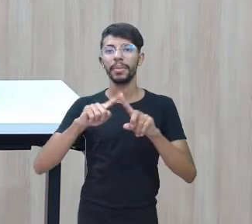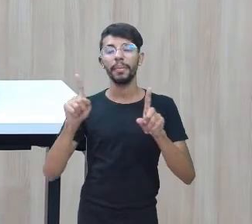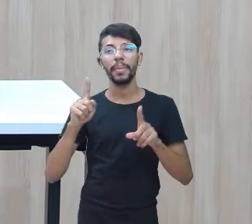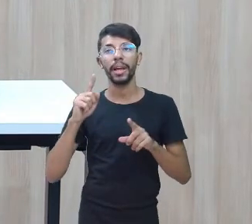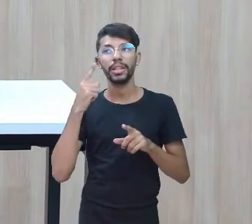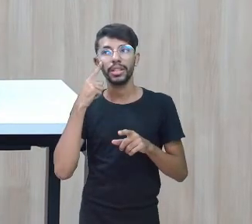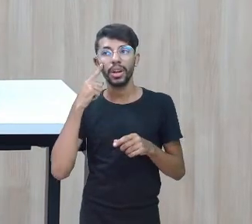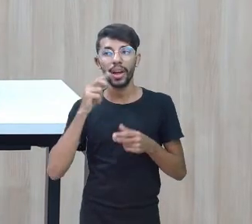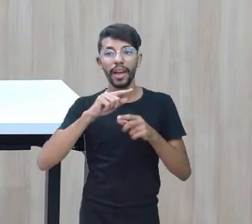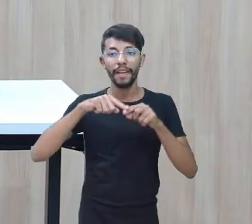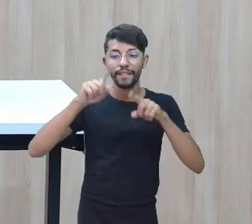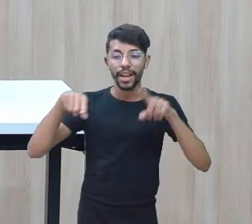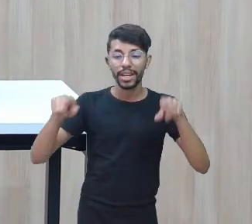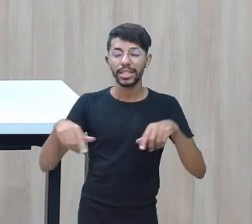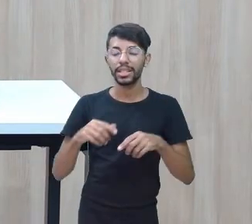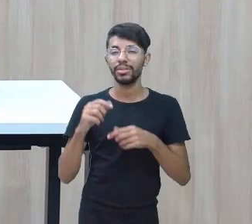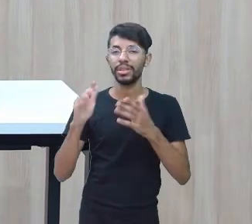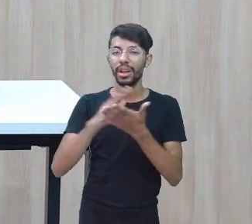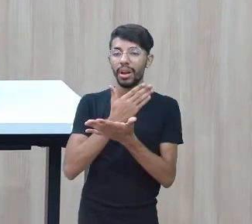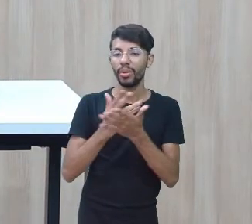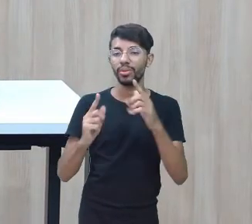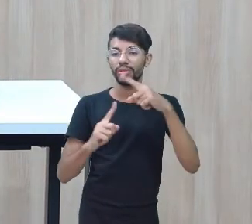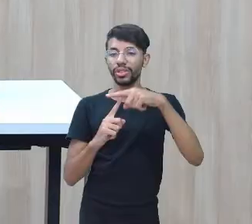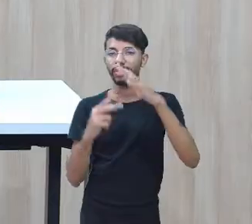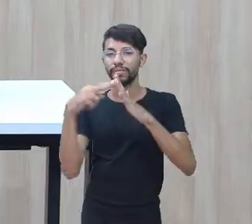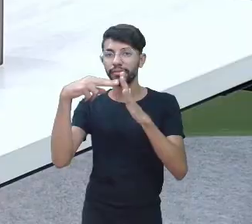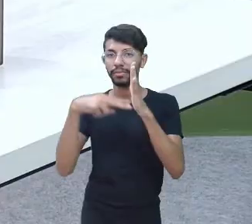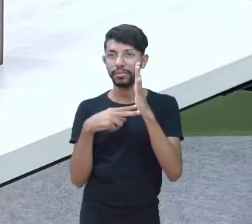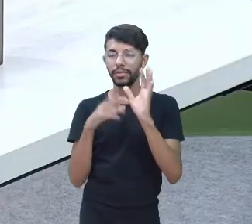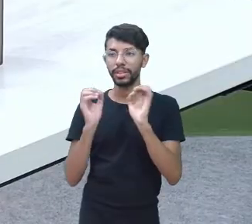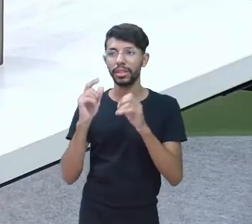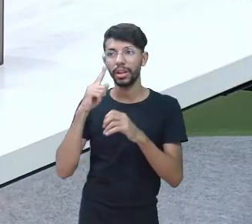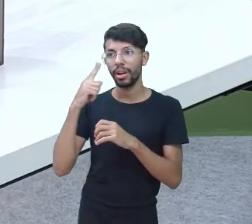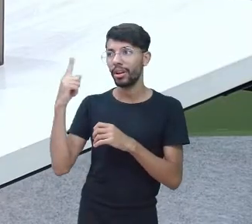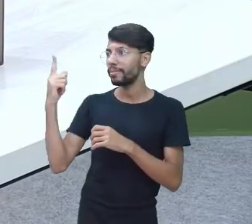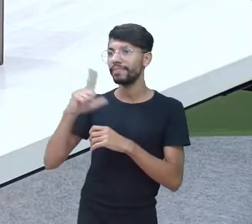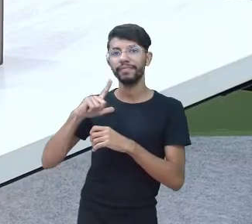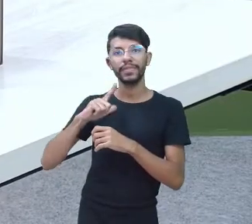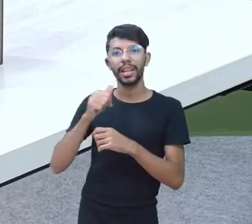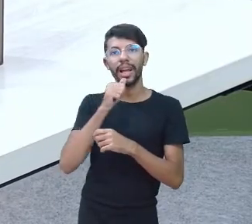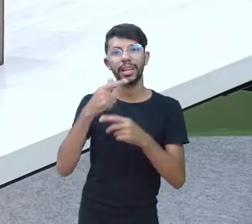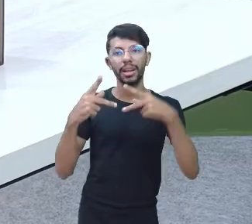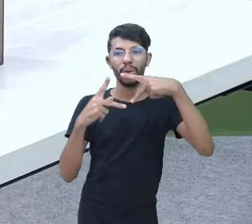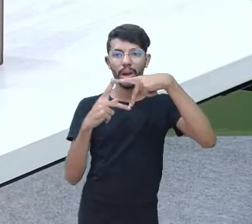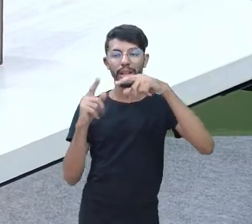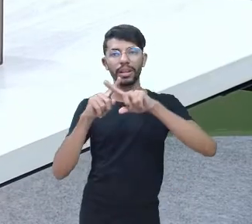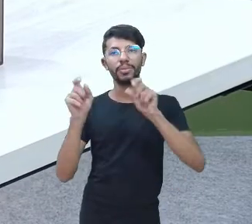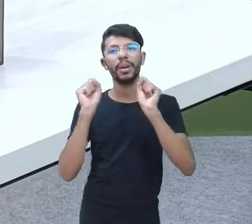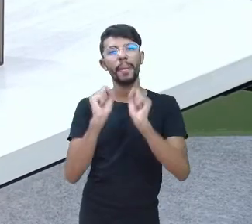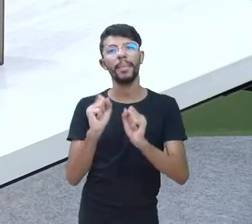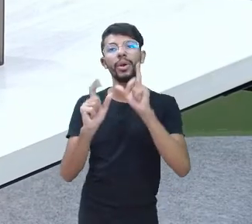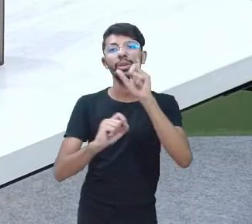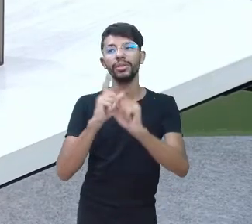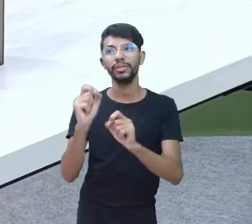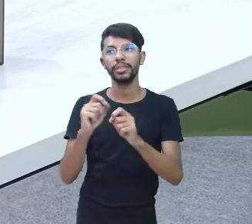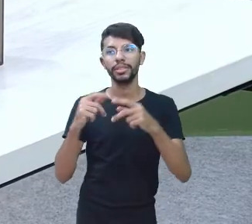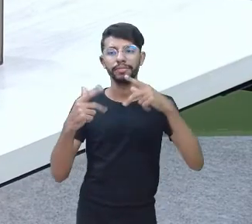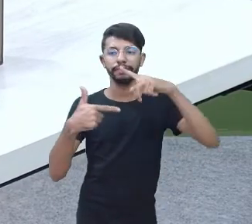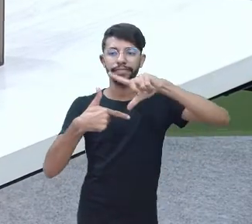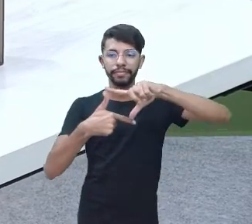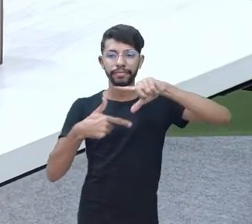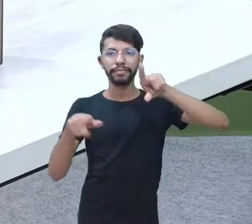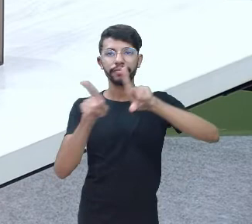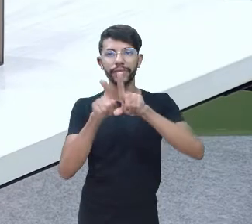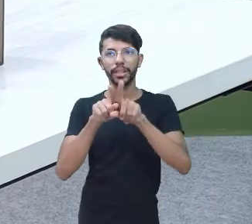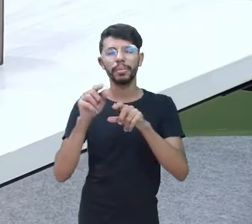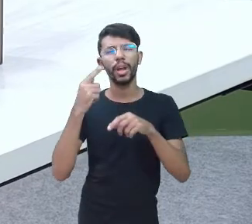tipos de prisma, né? Aqui eu ainda tenho essa face quadrada, ó. Mas ela poderia ser retangular também. Acho que até a própria